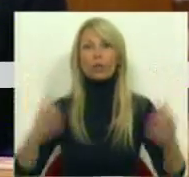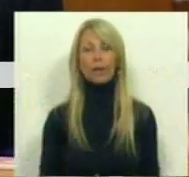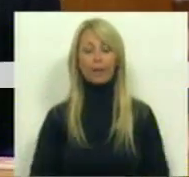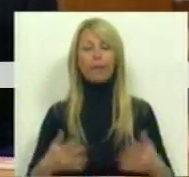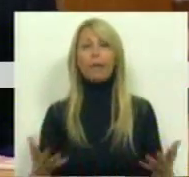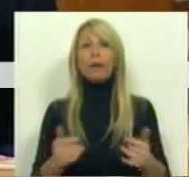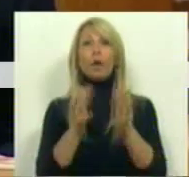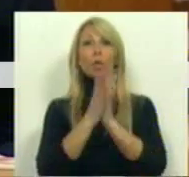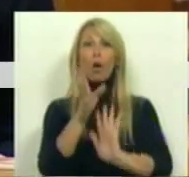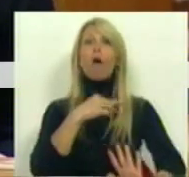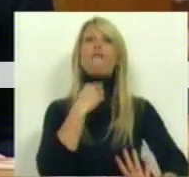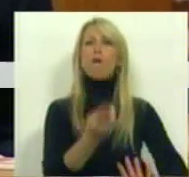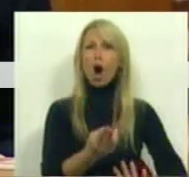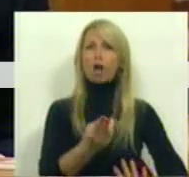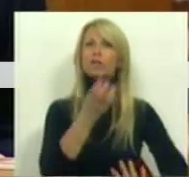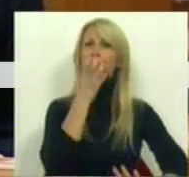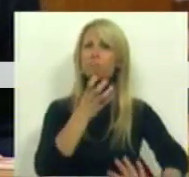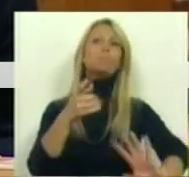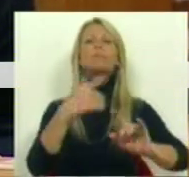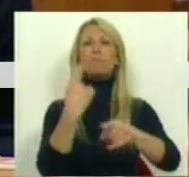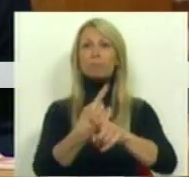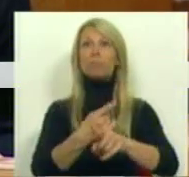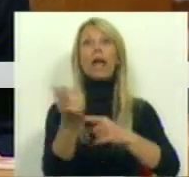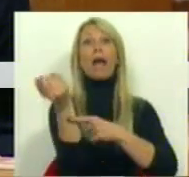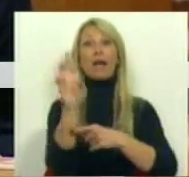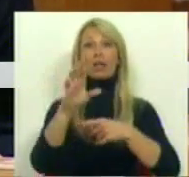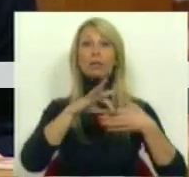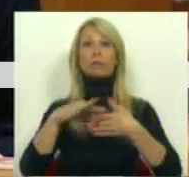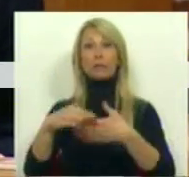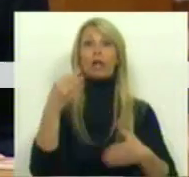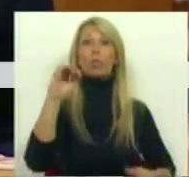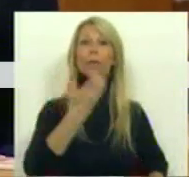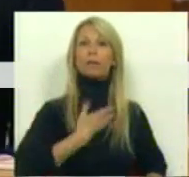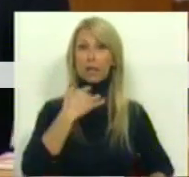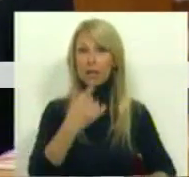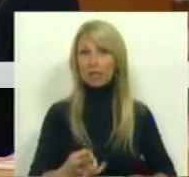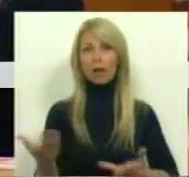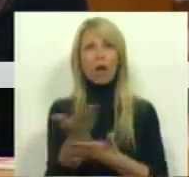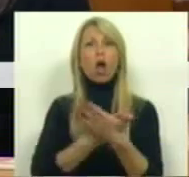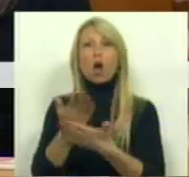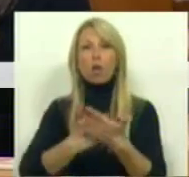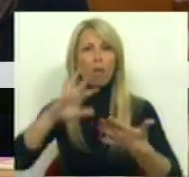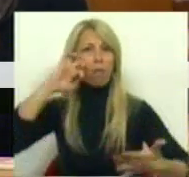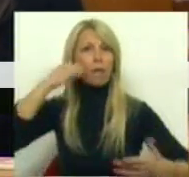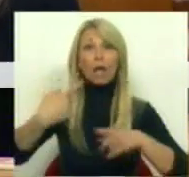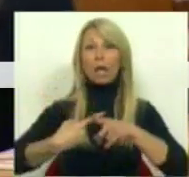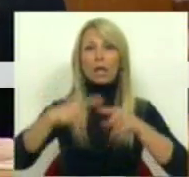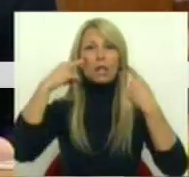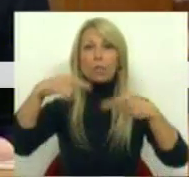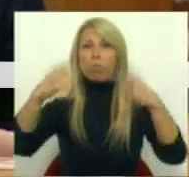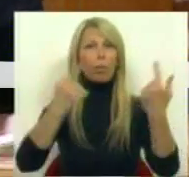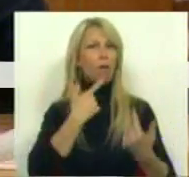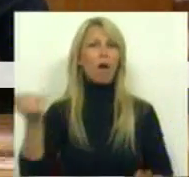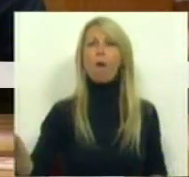têm levantado, até de ex-líderes do PSD, dizendo que negócios tão ruinosos para o interesse público não